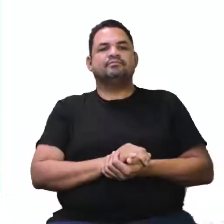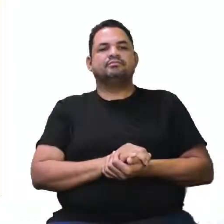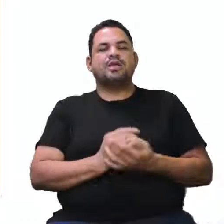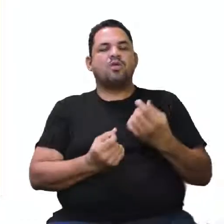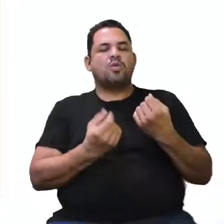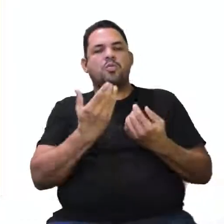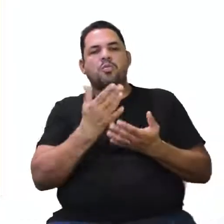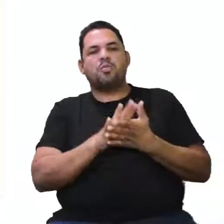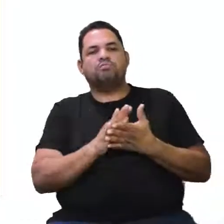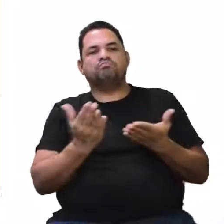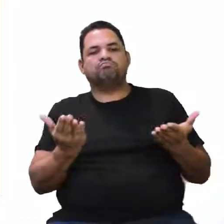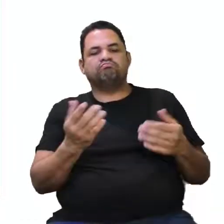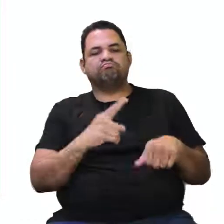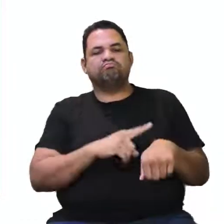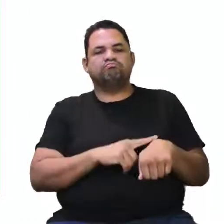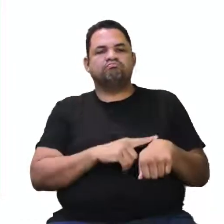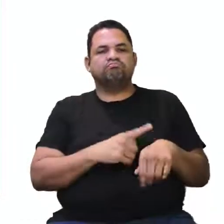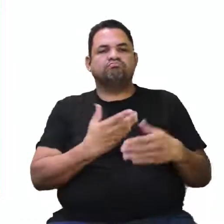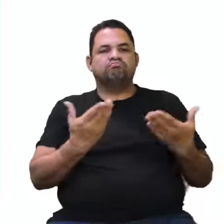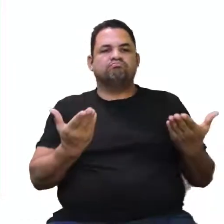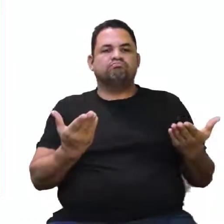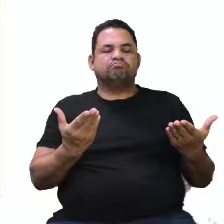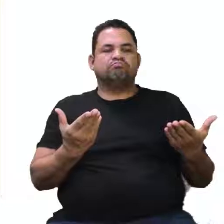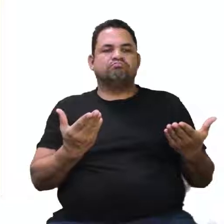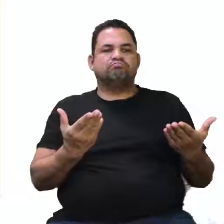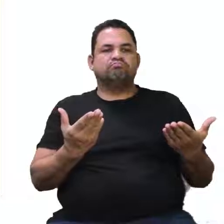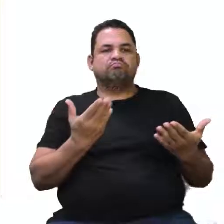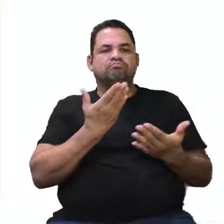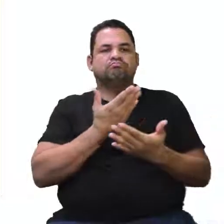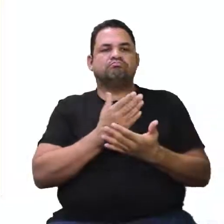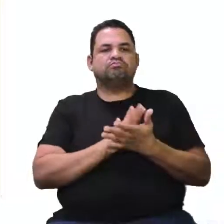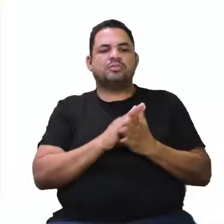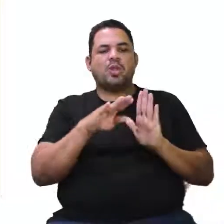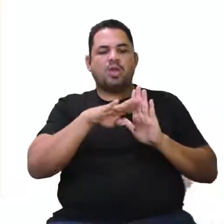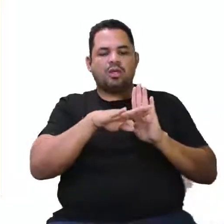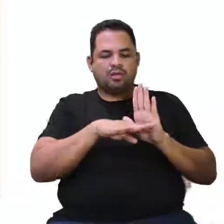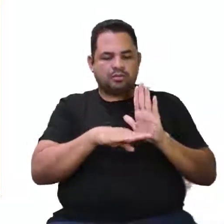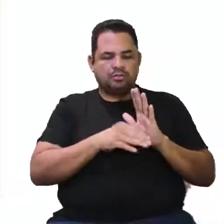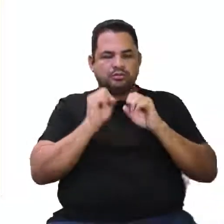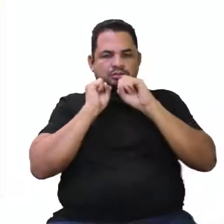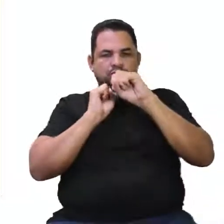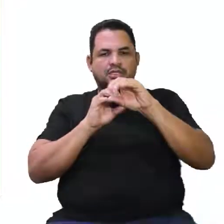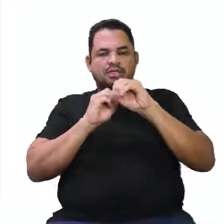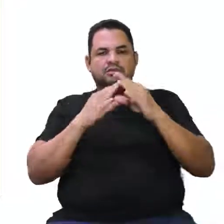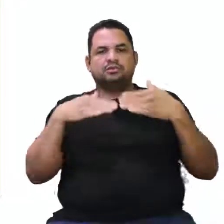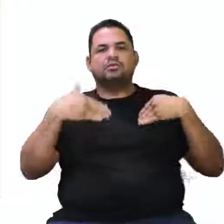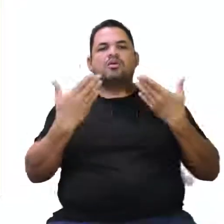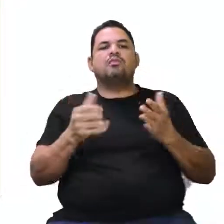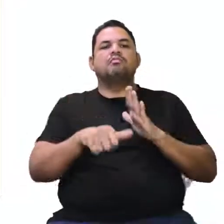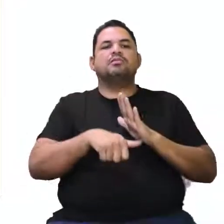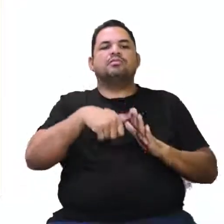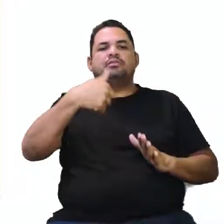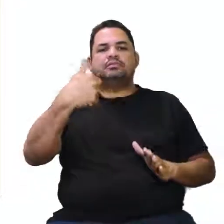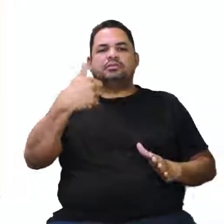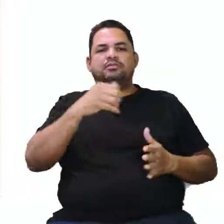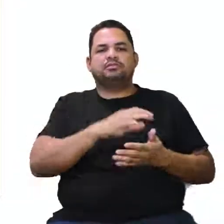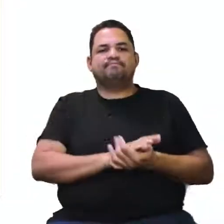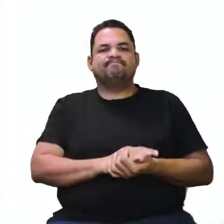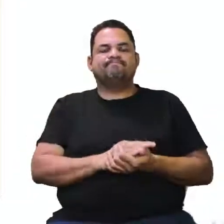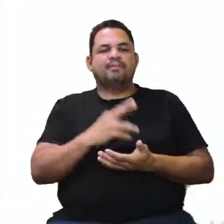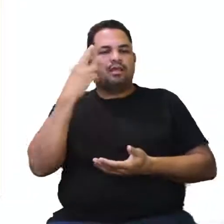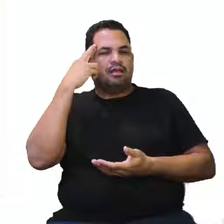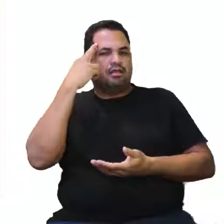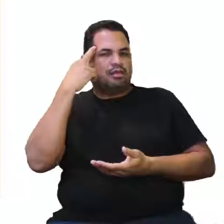alguns momentos aqui da nossa agenda que serão abordados. Qual será o primeiro, prof?